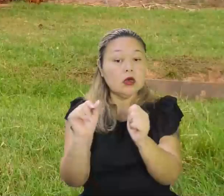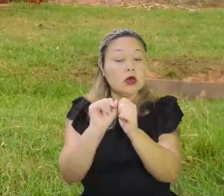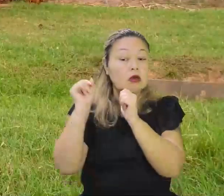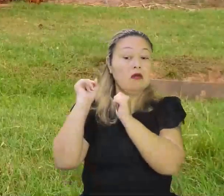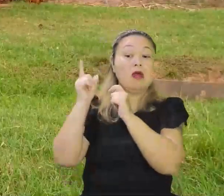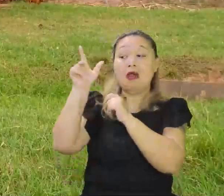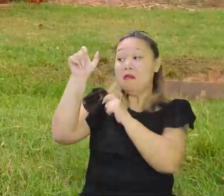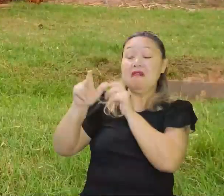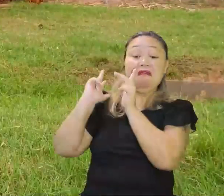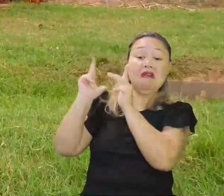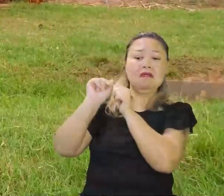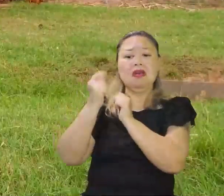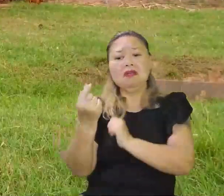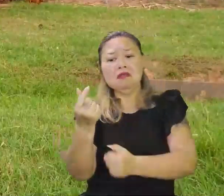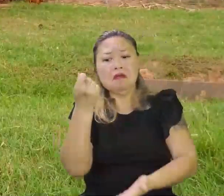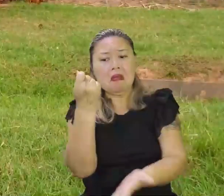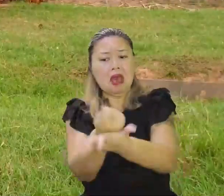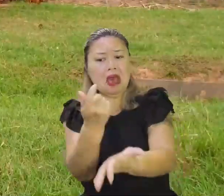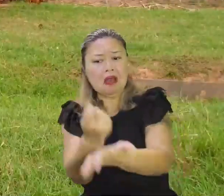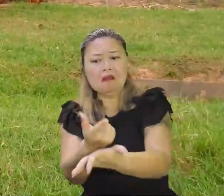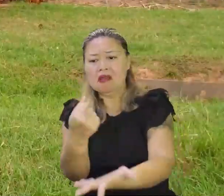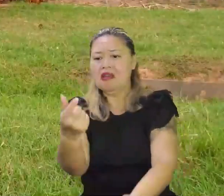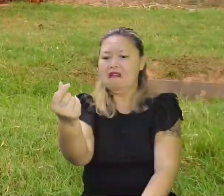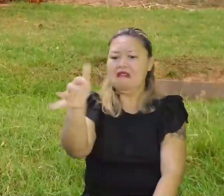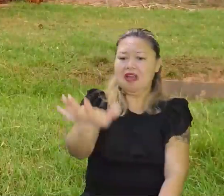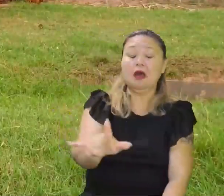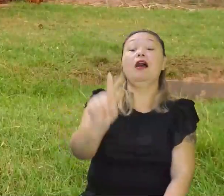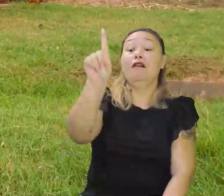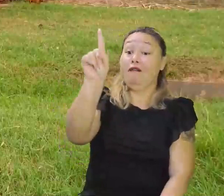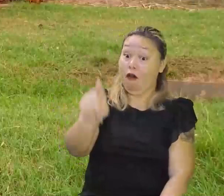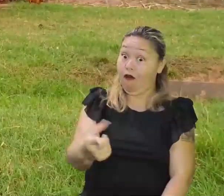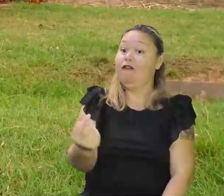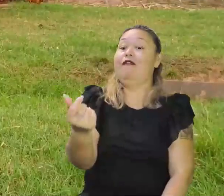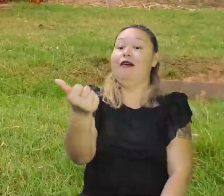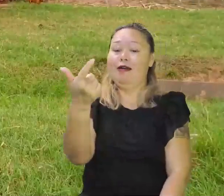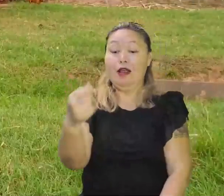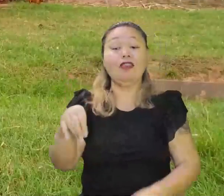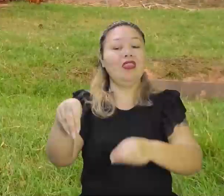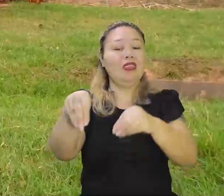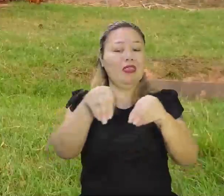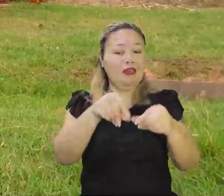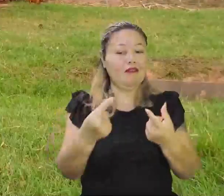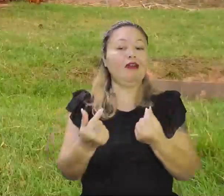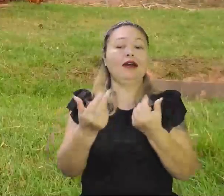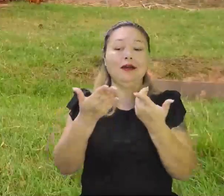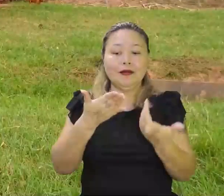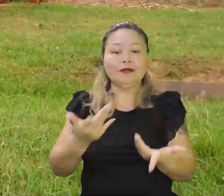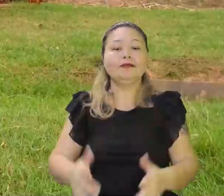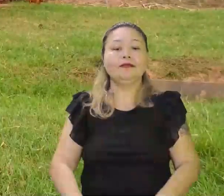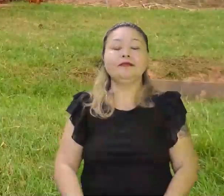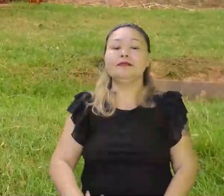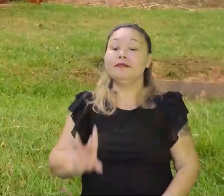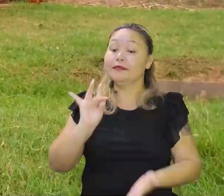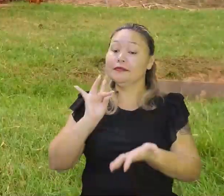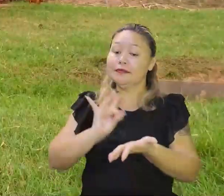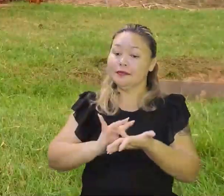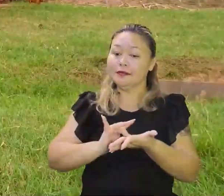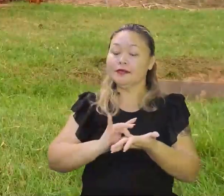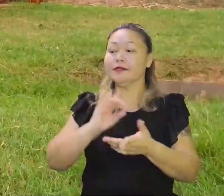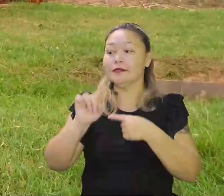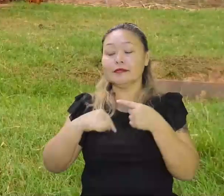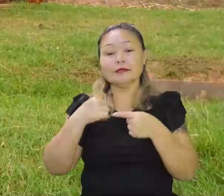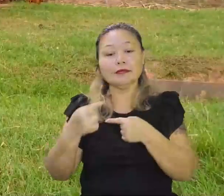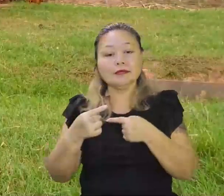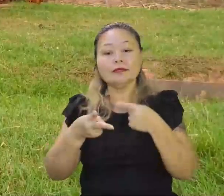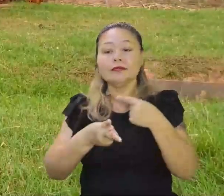chega, não, eu te dou tanto, não, porque não vale isso. Vale sim, tá? A terra vale e vale muito. Verdade. Então, continuando